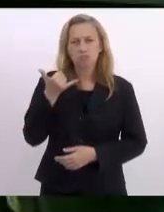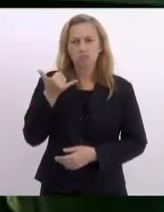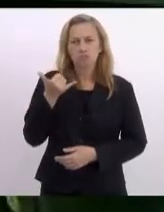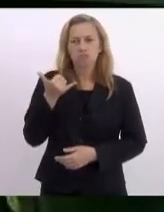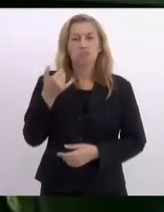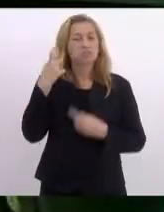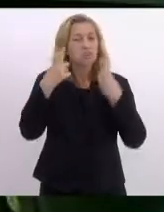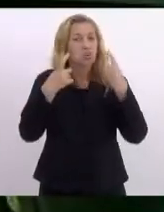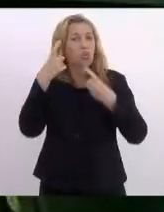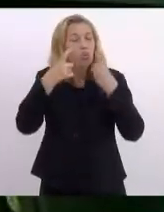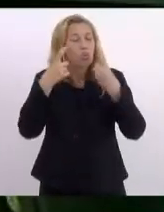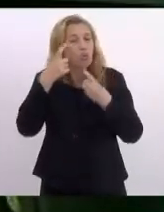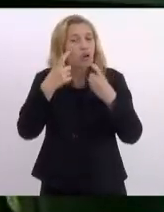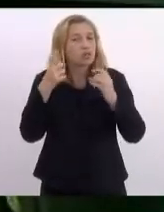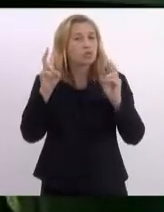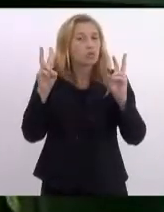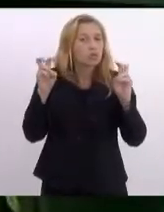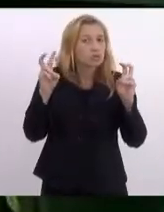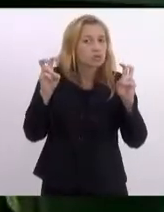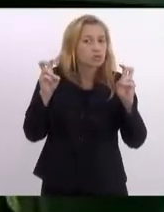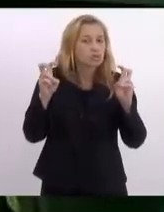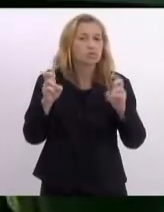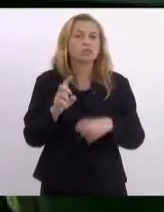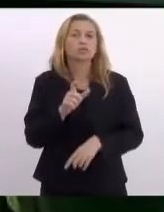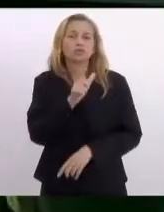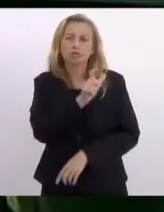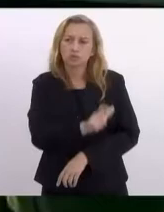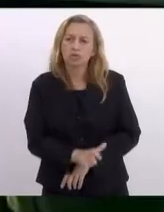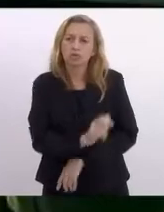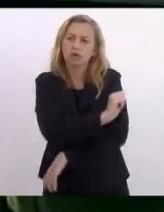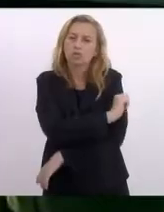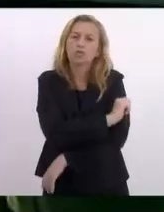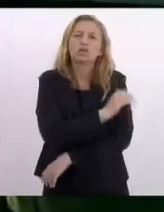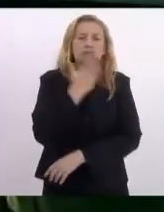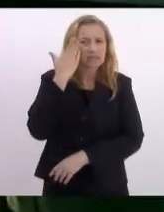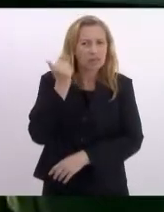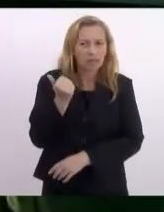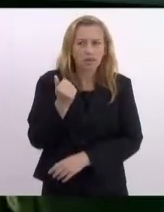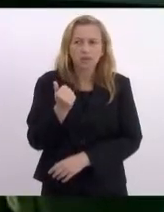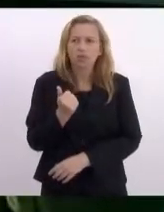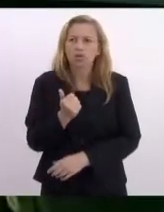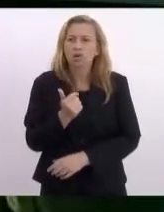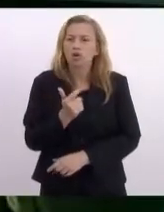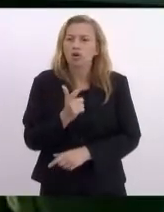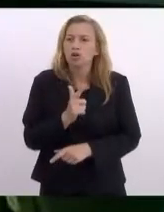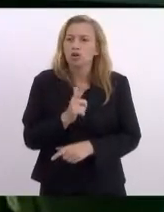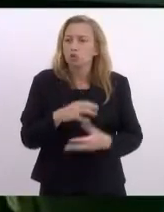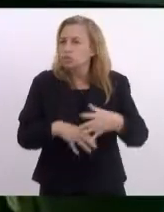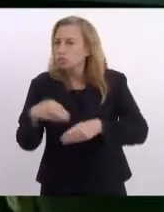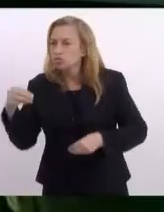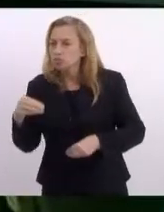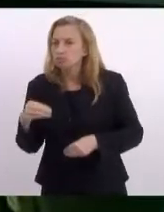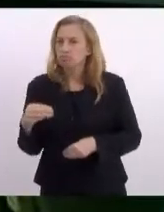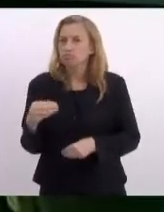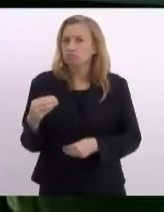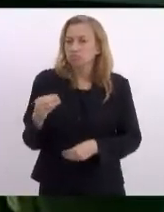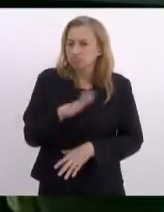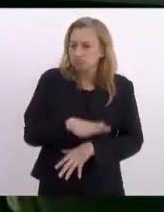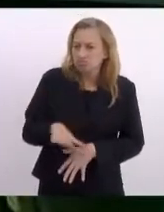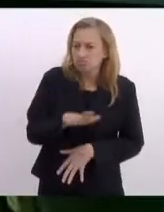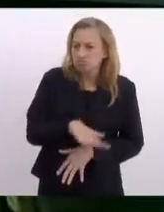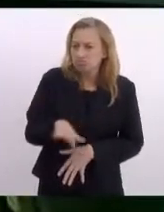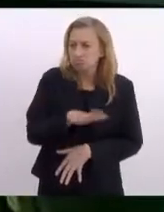muito preocupado com a situação desses alunos. A gente sabe que a evasão escolar é uma realidade diante